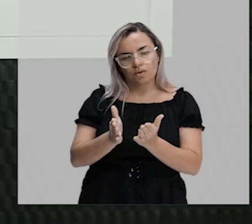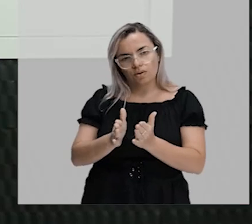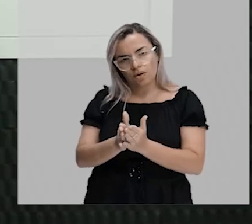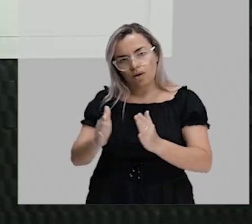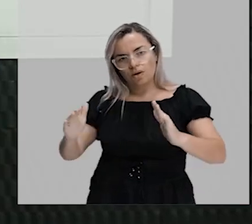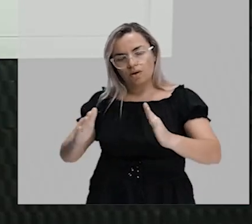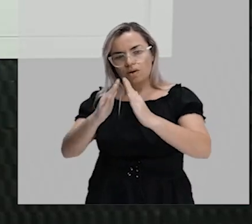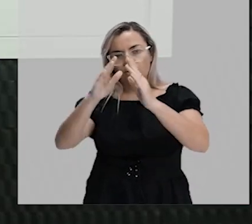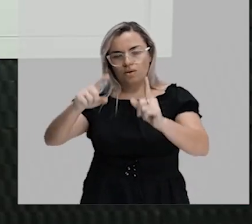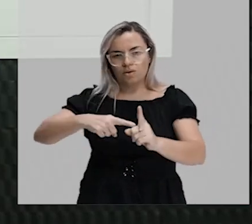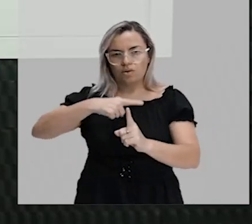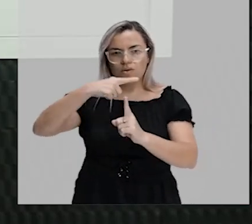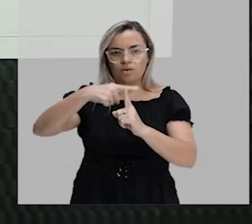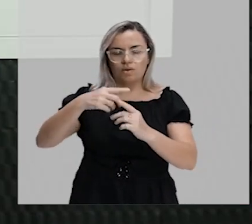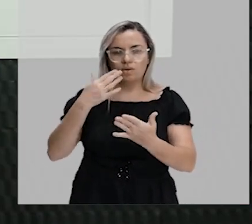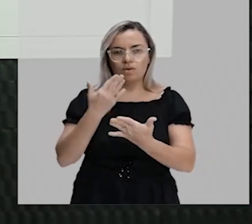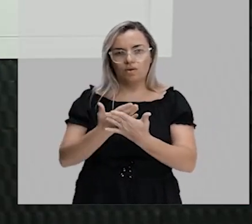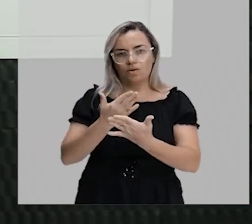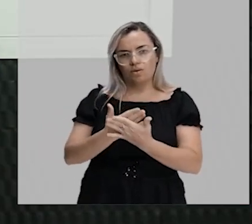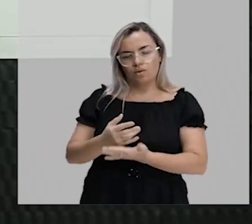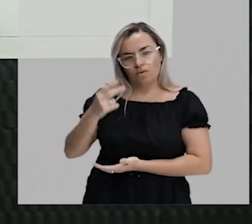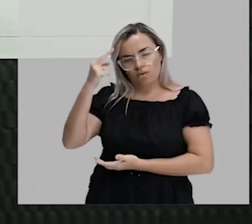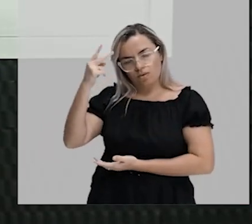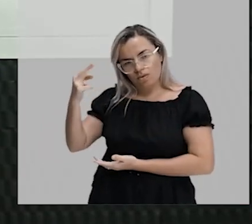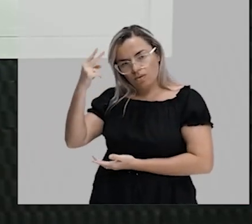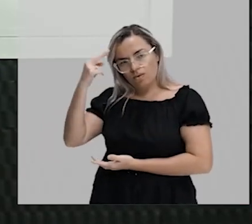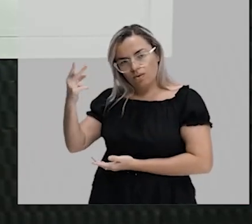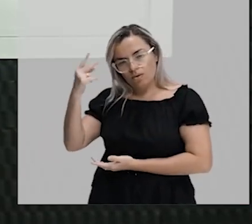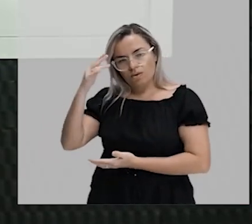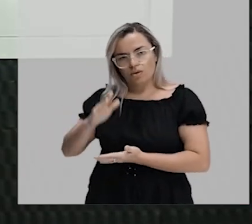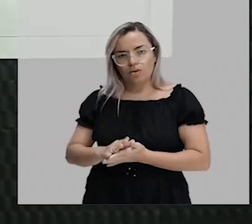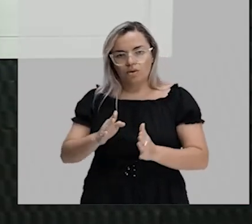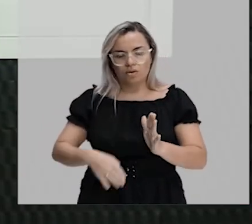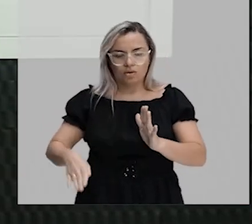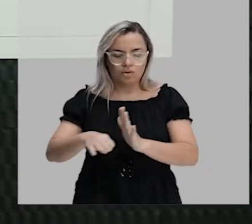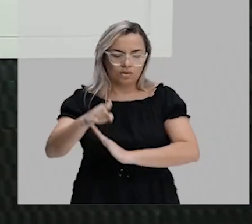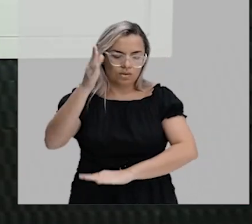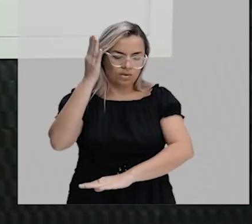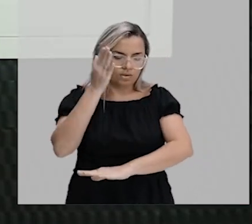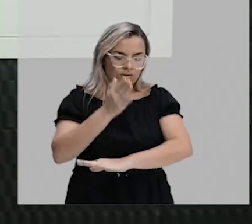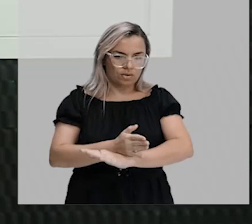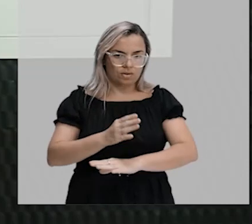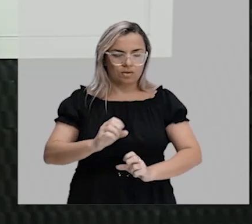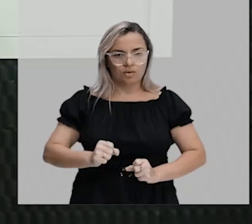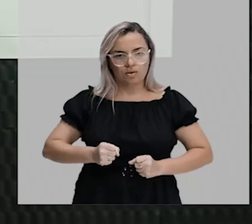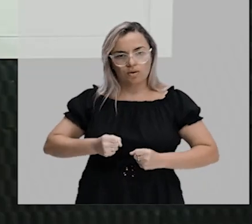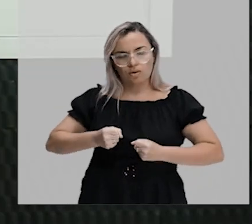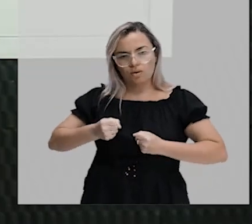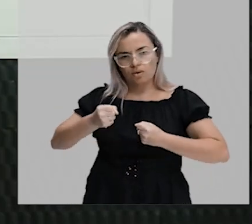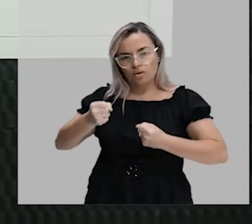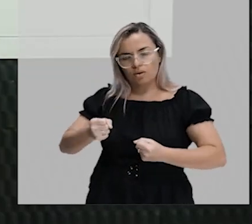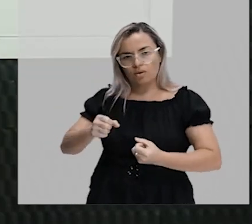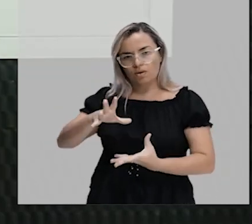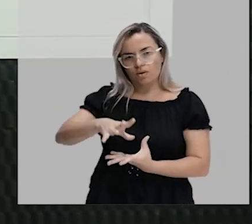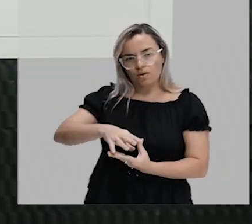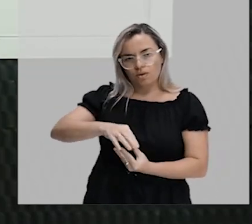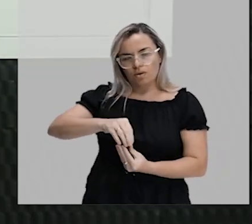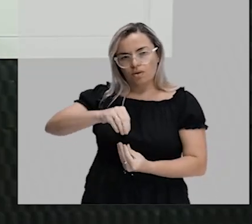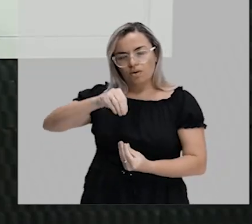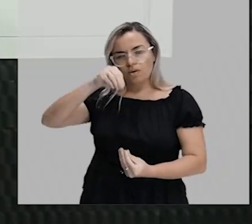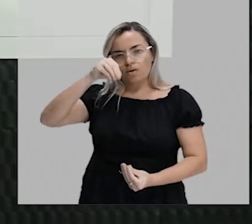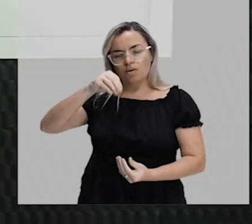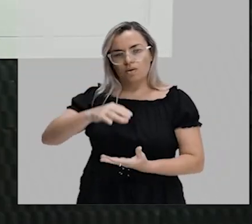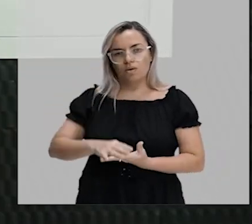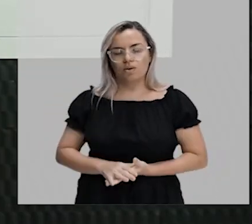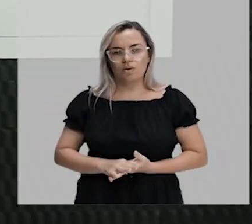fácil você pegar e estudar em história, né? Quando chega na Idade Média, o poder espiritual, o poder da igreja, é um